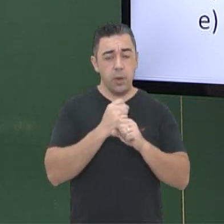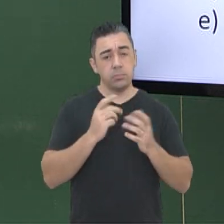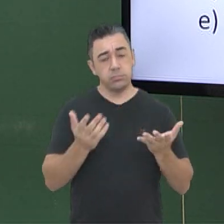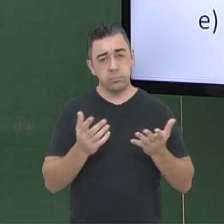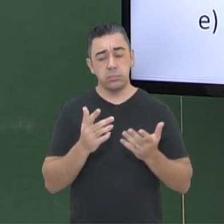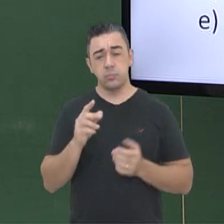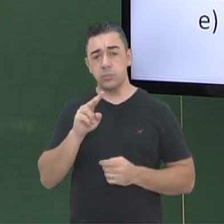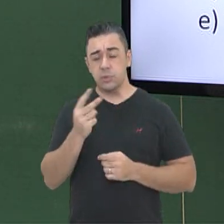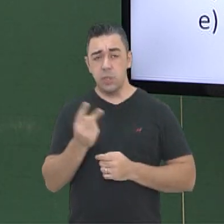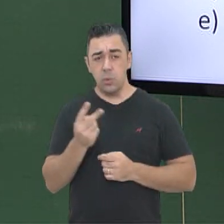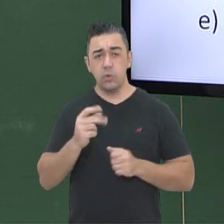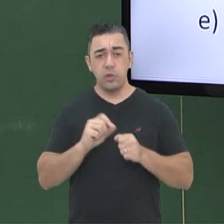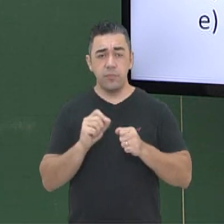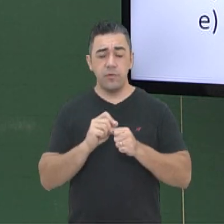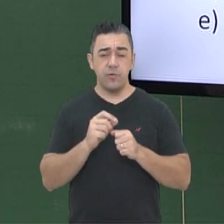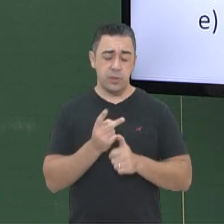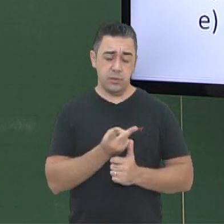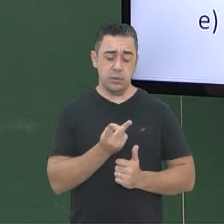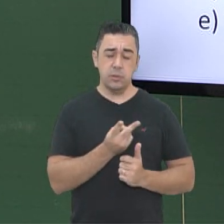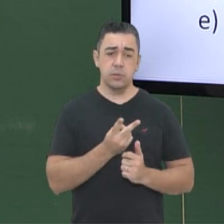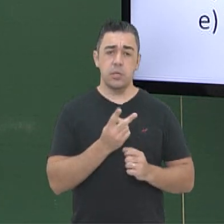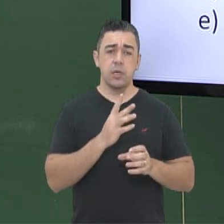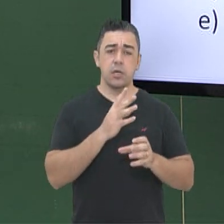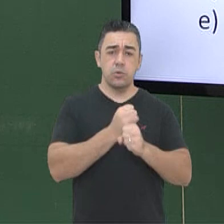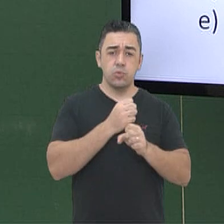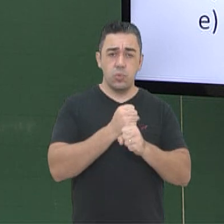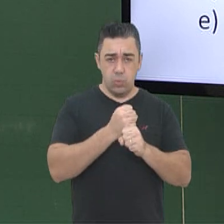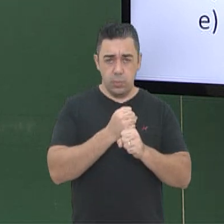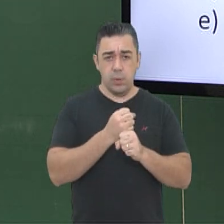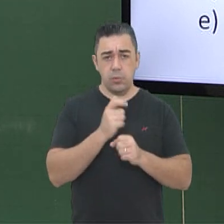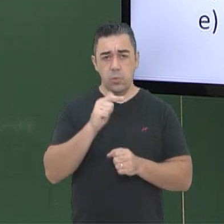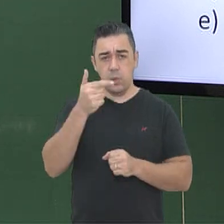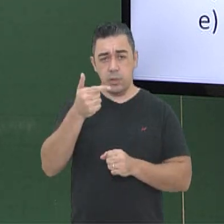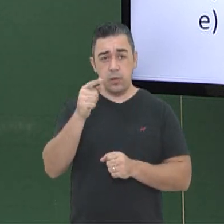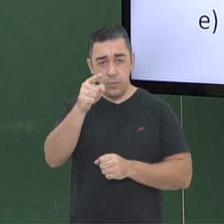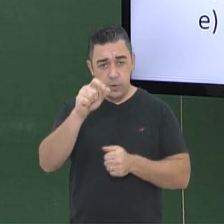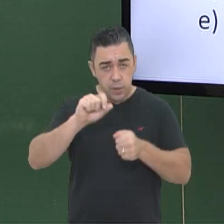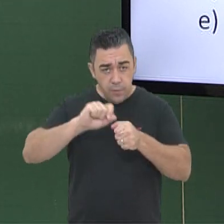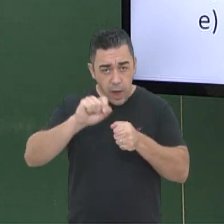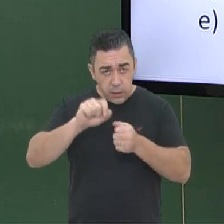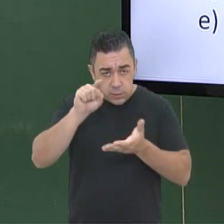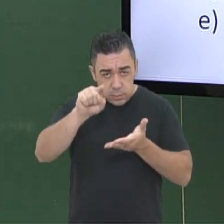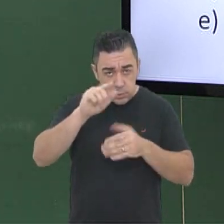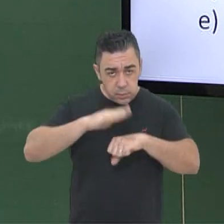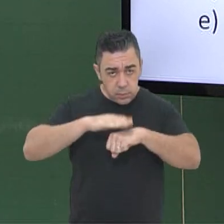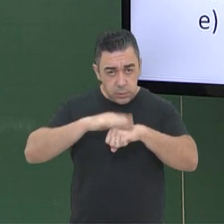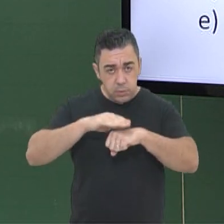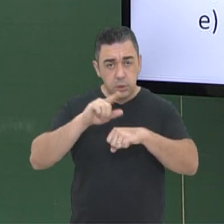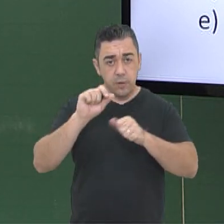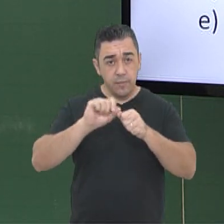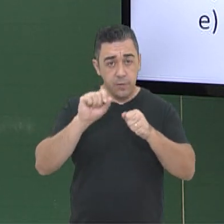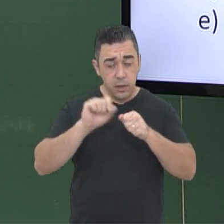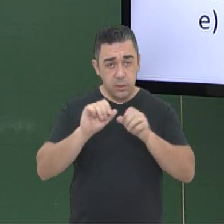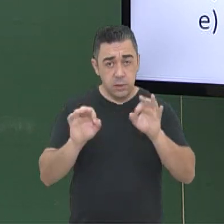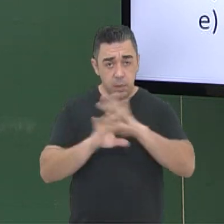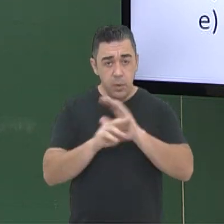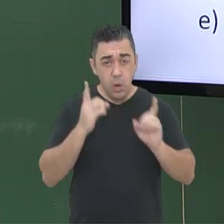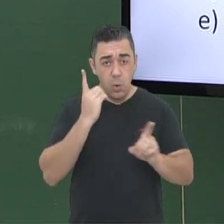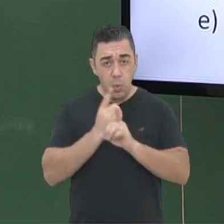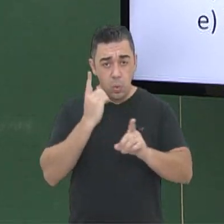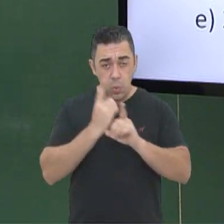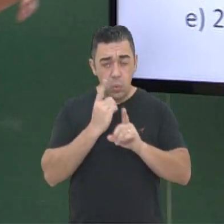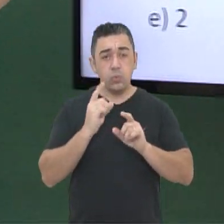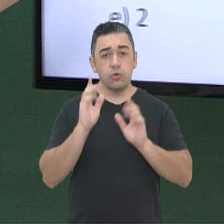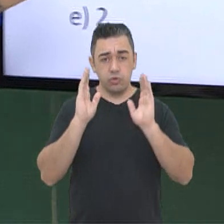o segundo eu vou fazer o quadrado da soma, ok? Então, eu vou deixar vocês fazerem. Feito isso, encontrado o